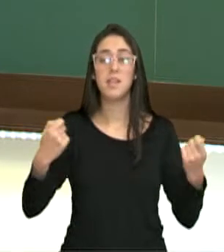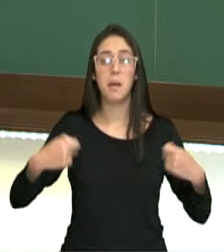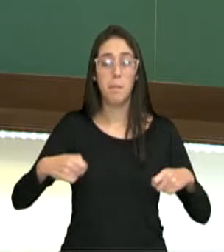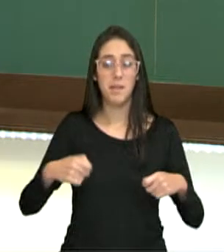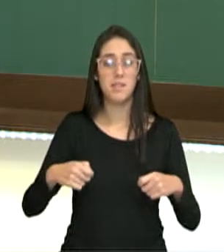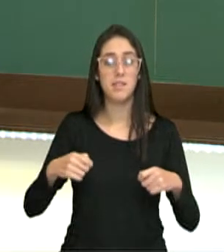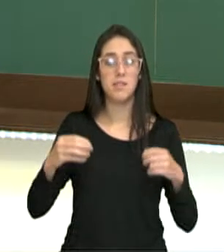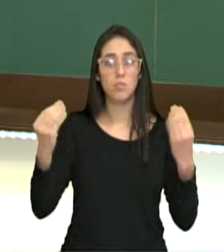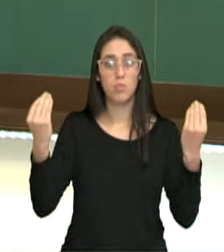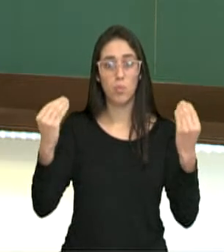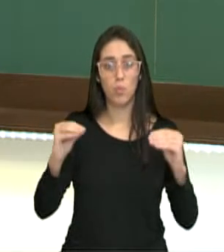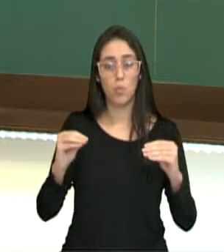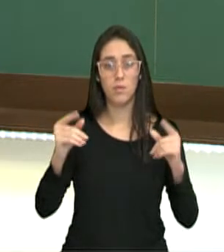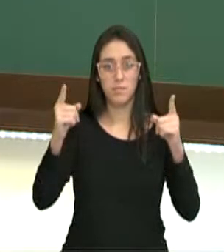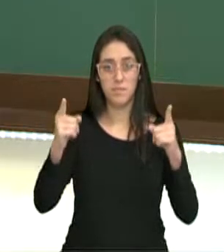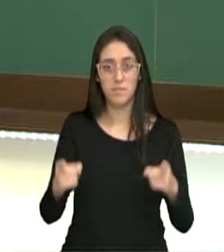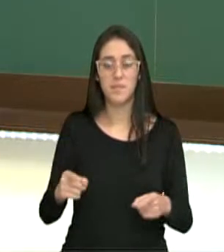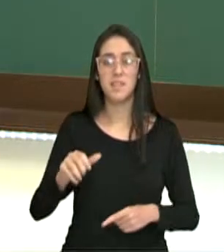matriz AIJ